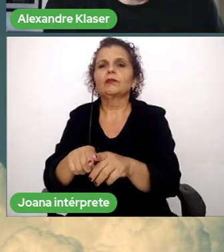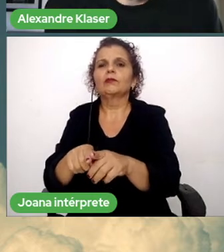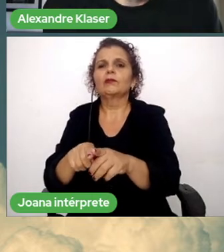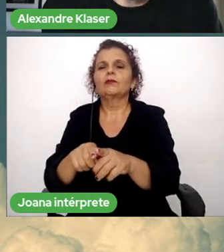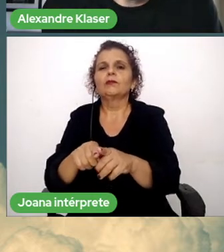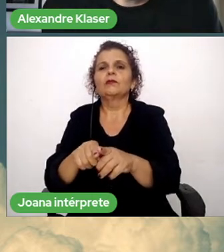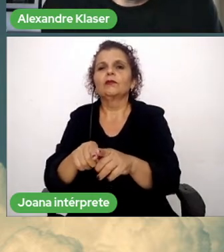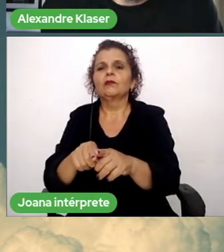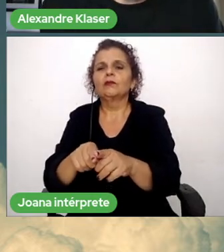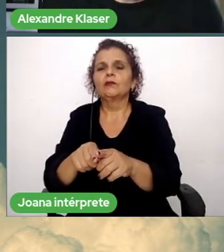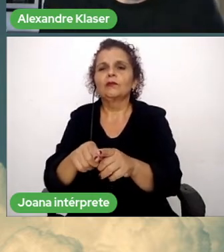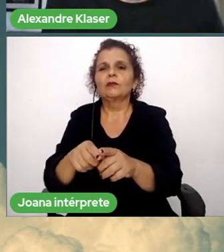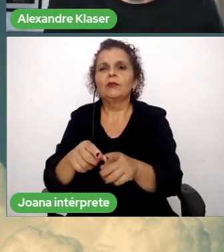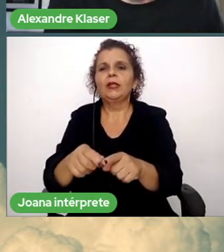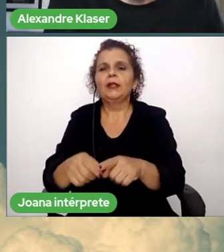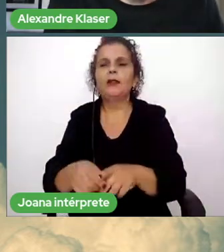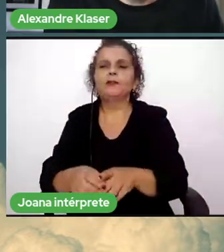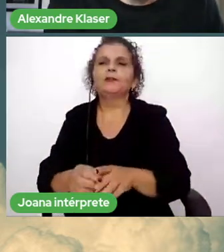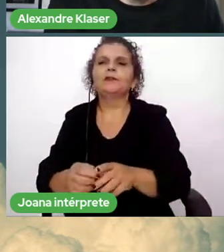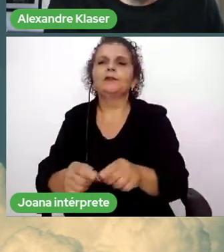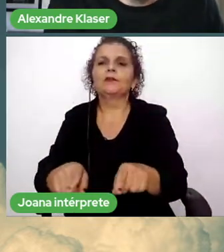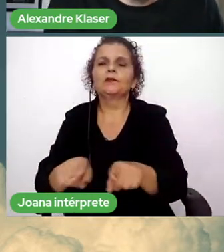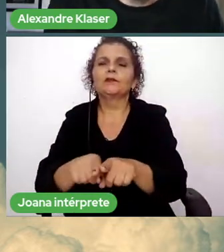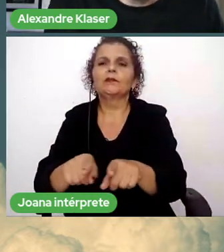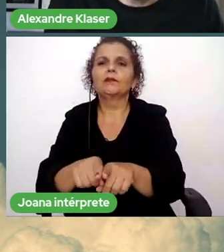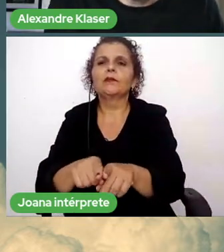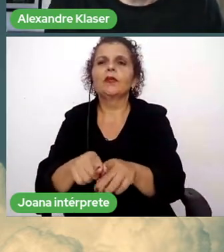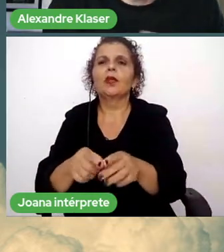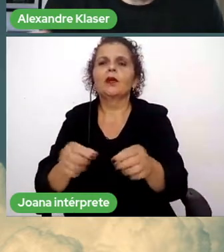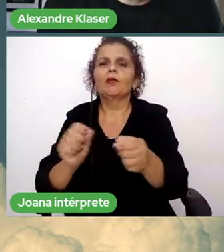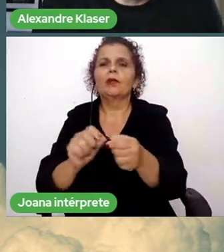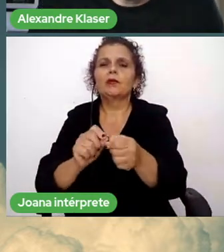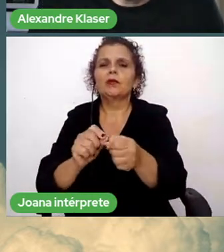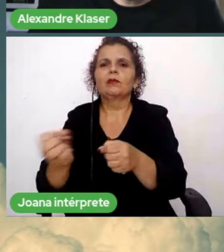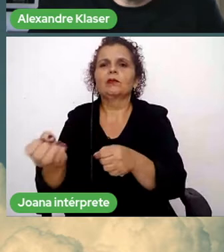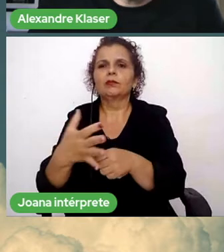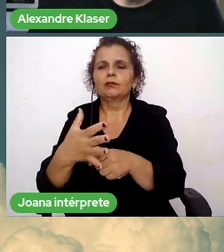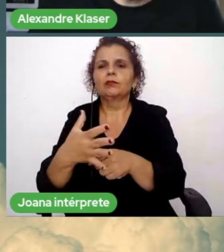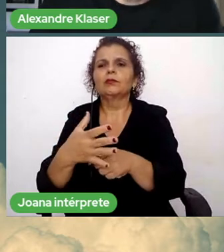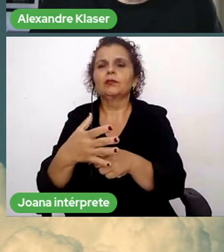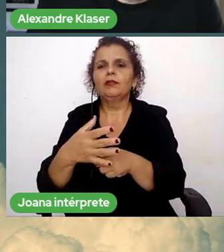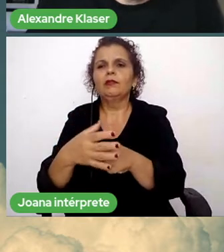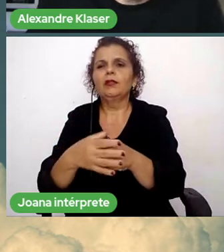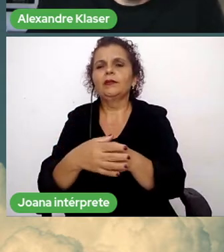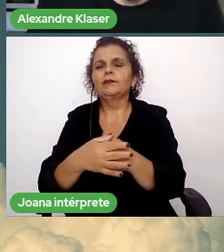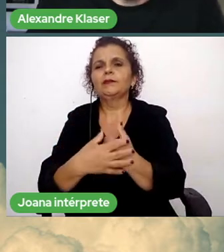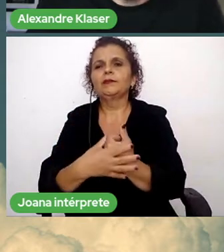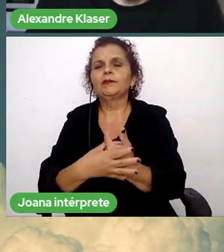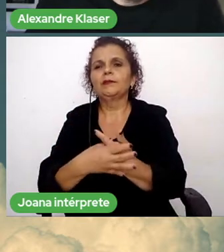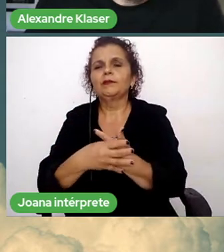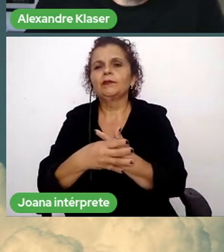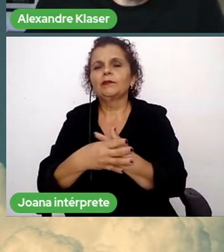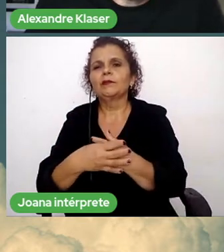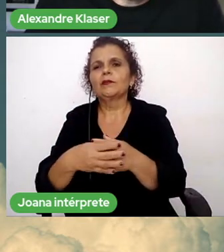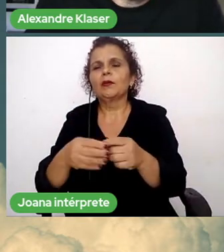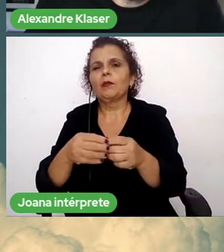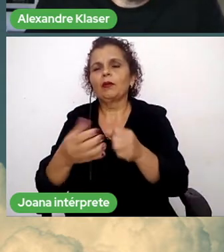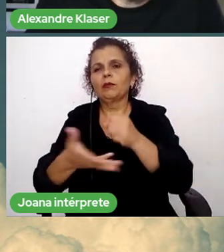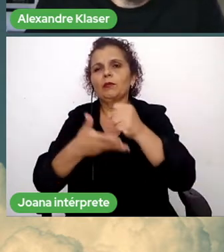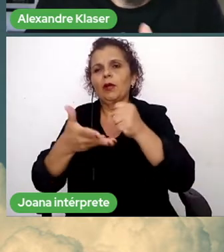sem quebrar o todo, e que você possa também criar novas soluções com mais flexibilidade. Esse é um ponto fundamental